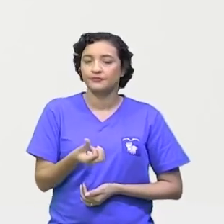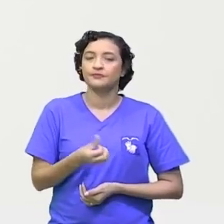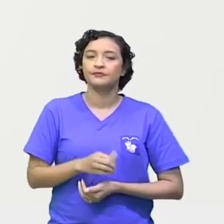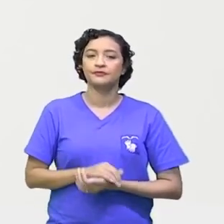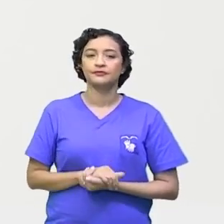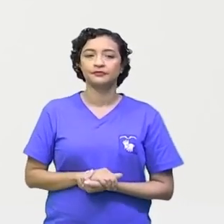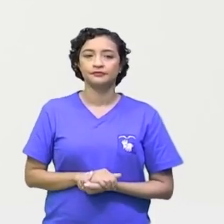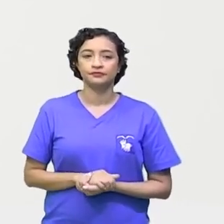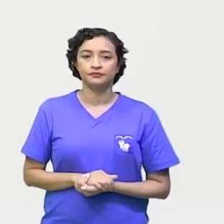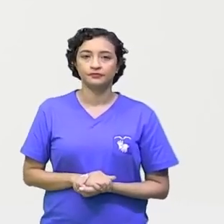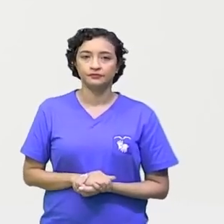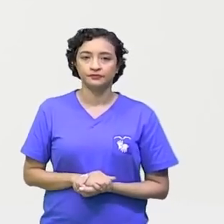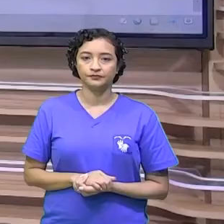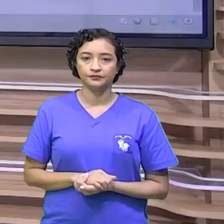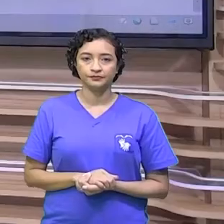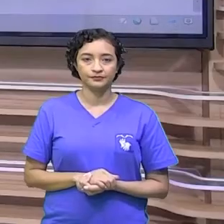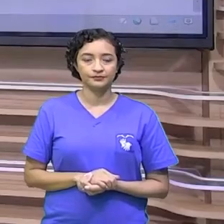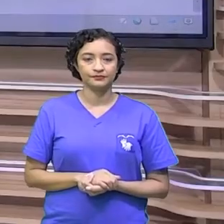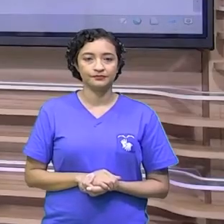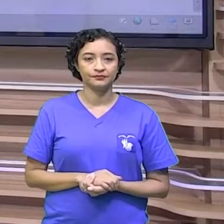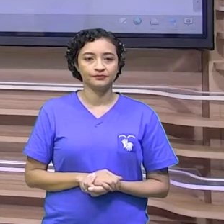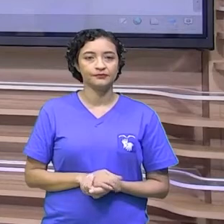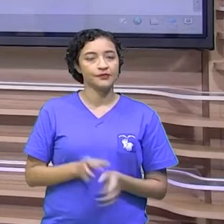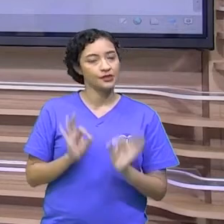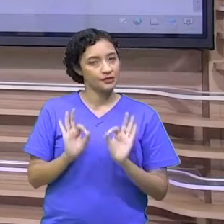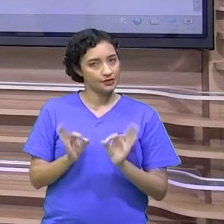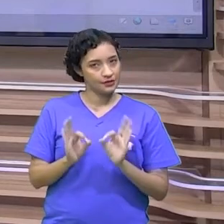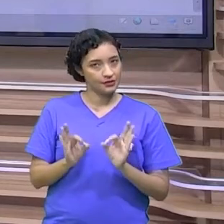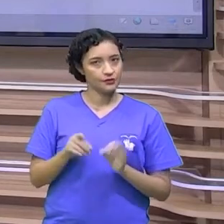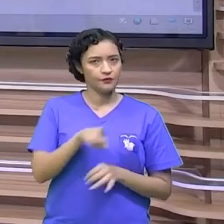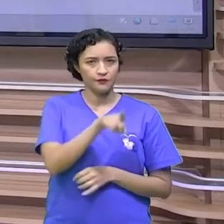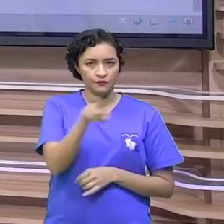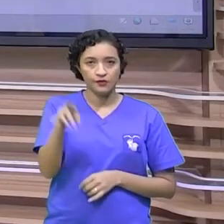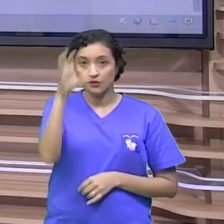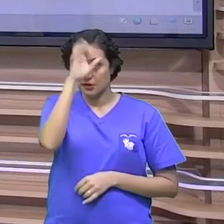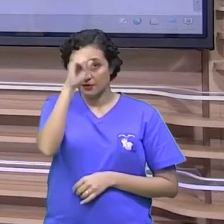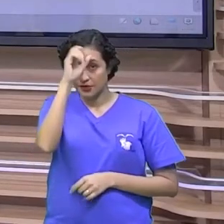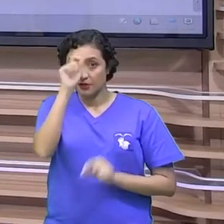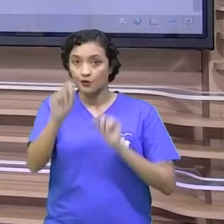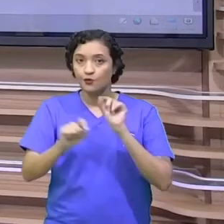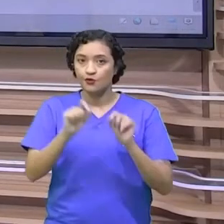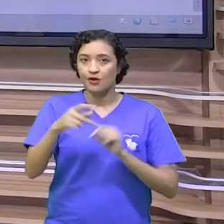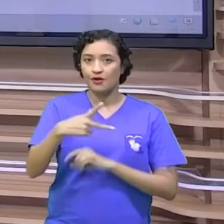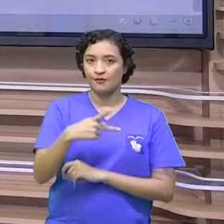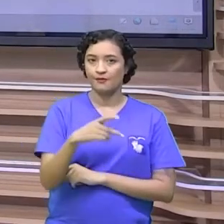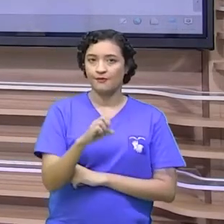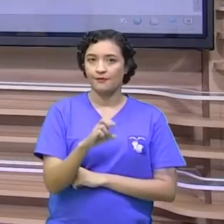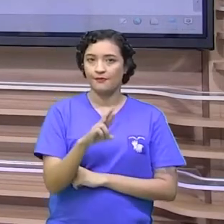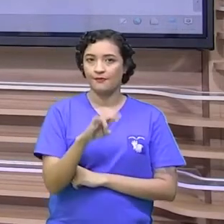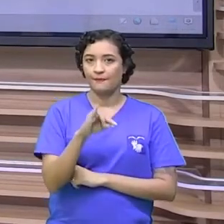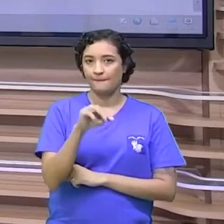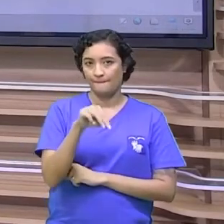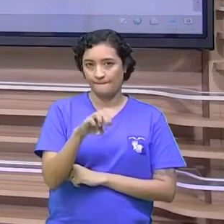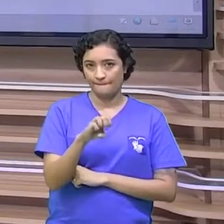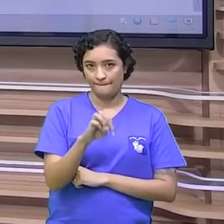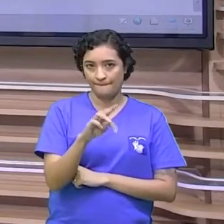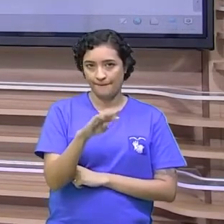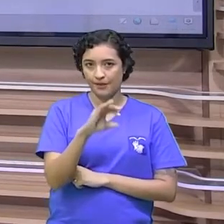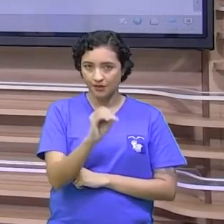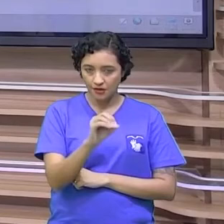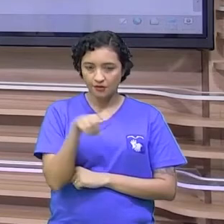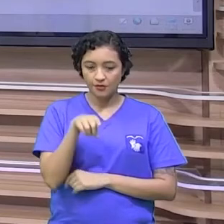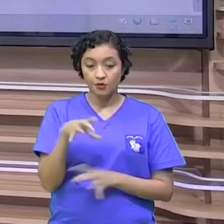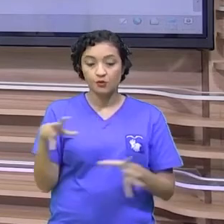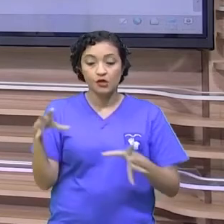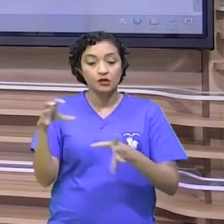46. Muito bem, então nós vimos aí que o perímetro é o quê? A soma dos lados. Você tem que tomar cuidado com alguns